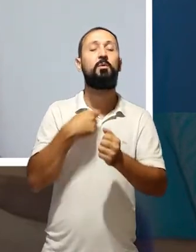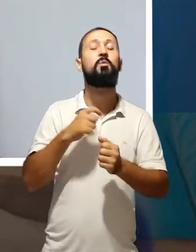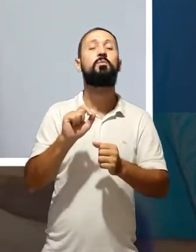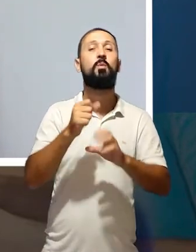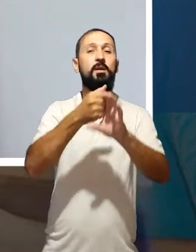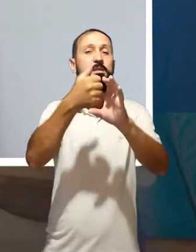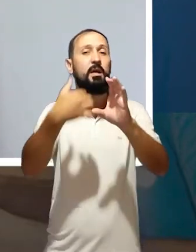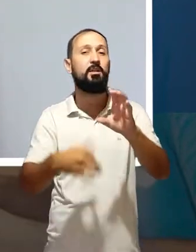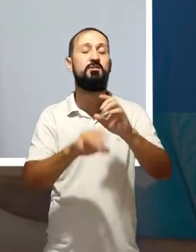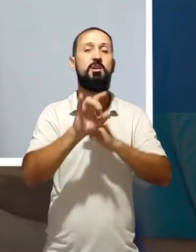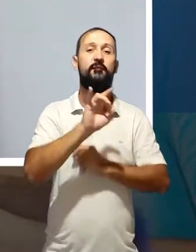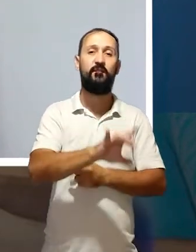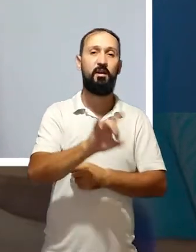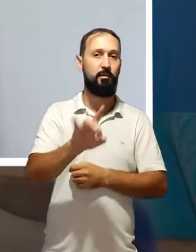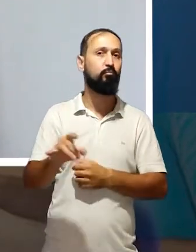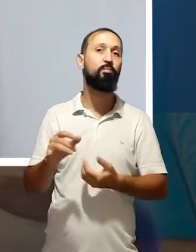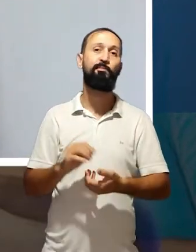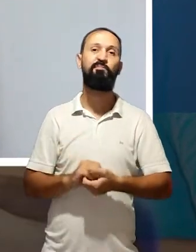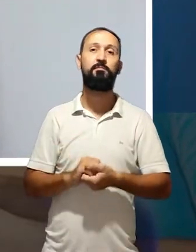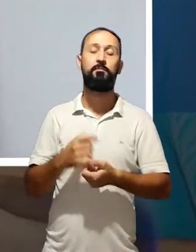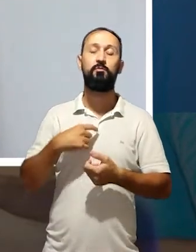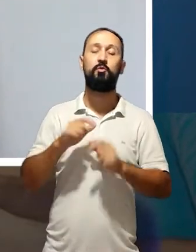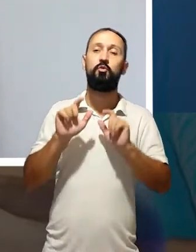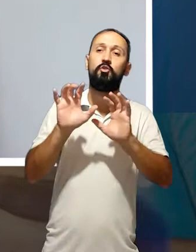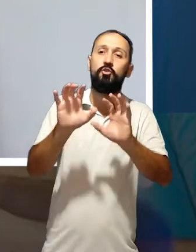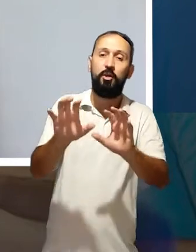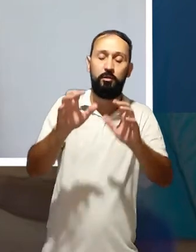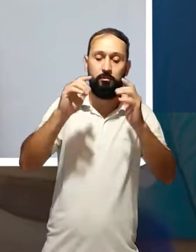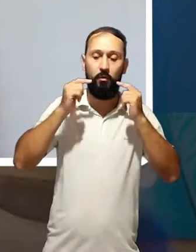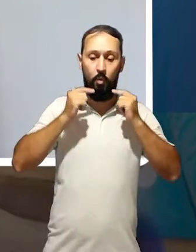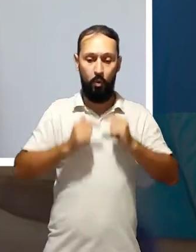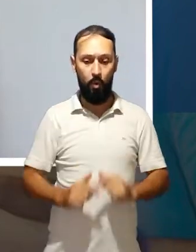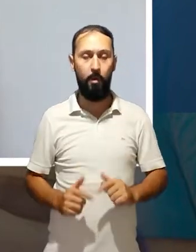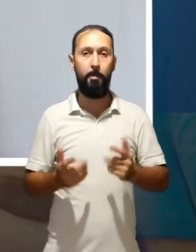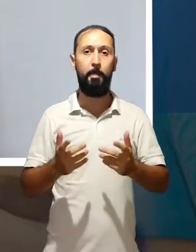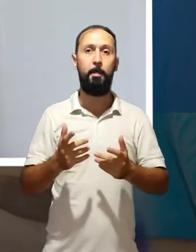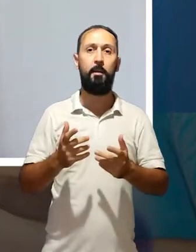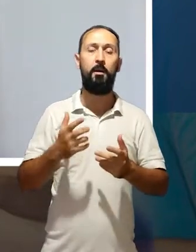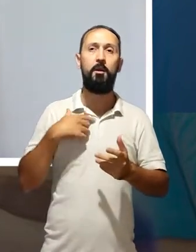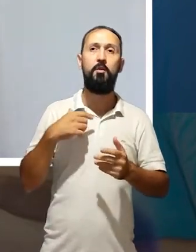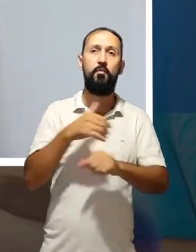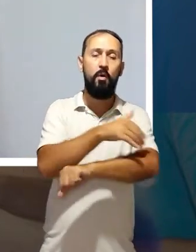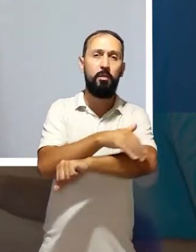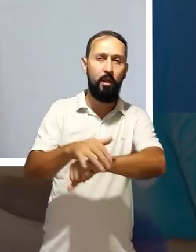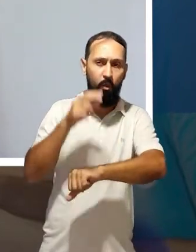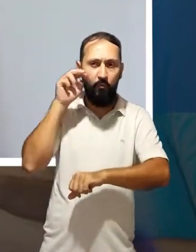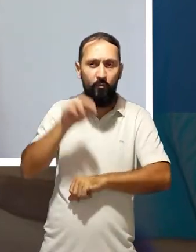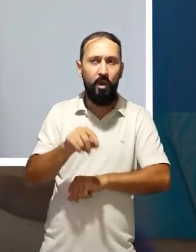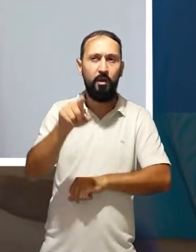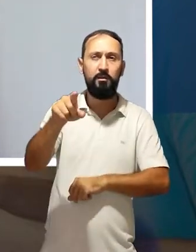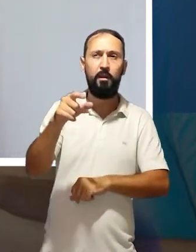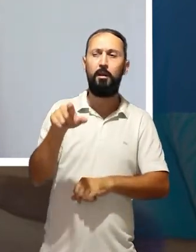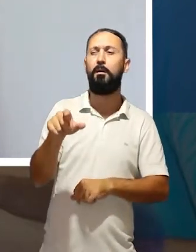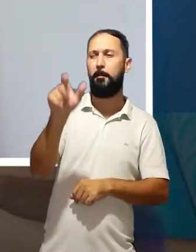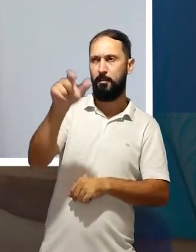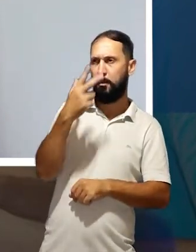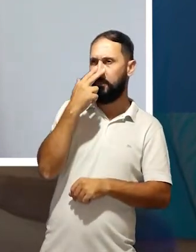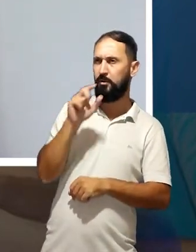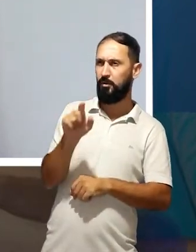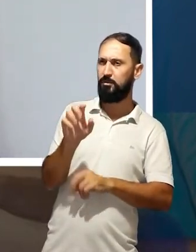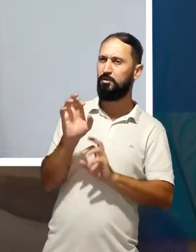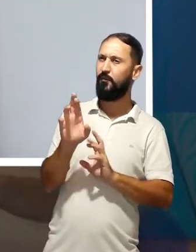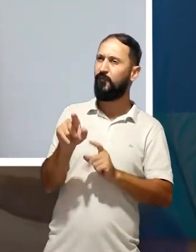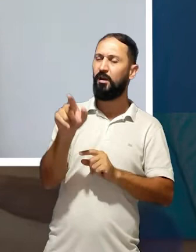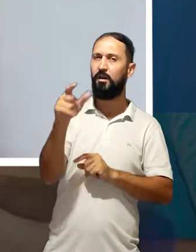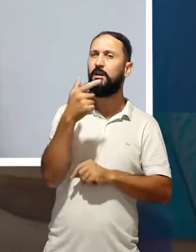com as características também, né? As características físicas, eu saio na rua e vejo, pô, esse cara aqui é